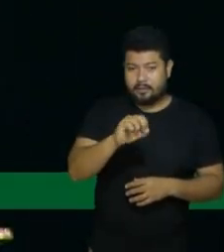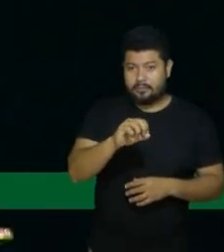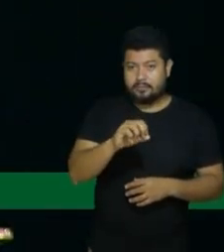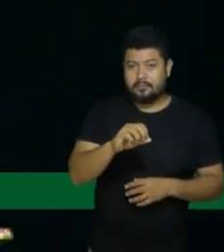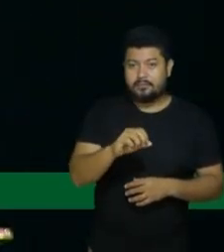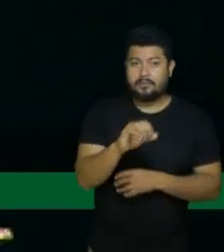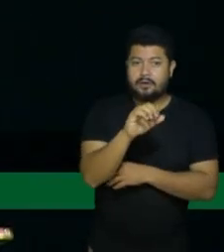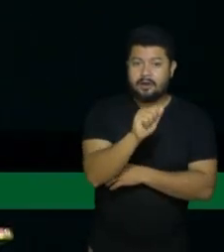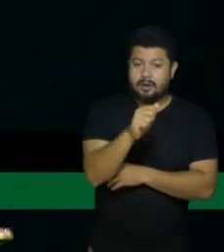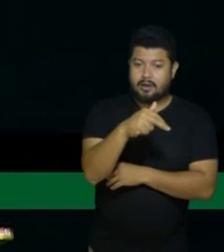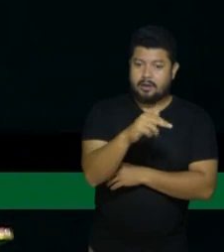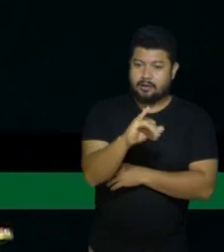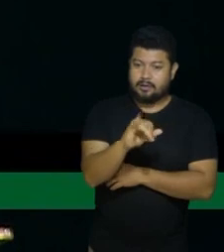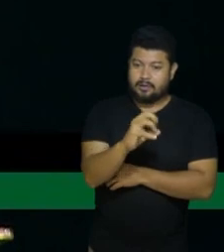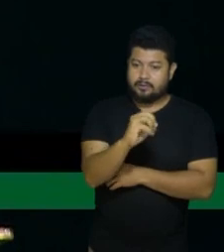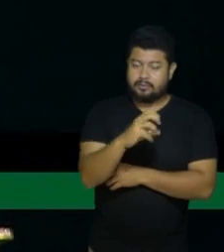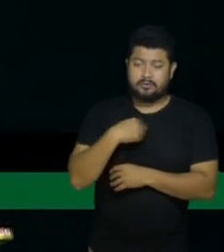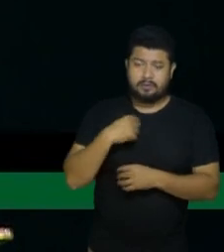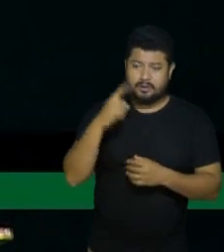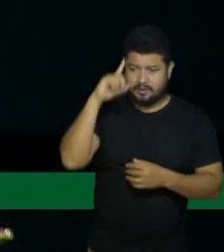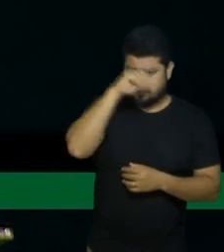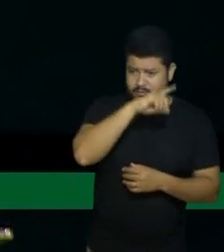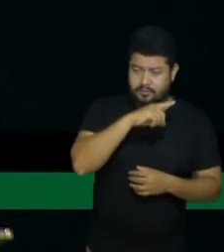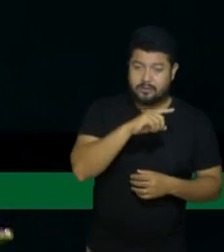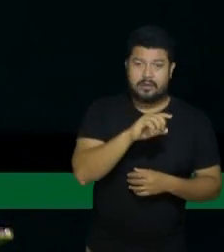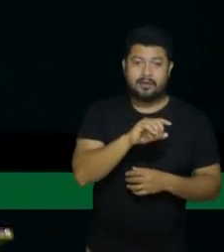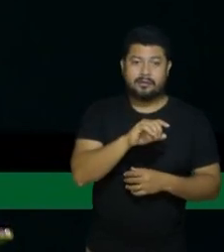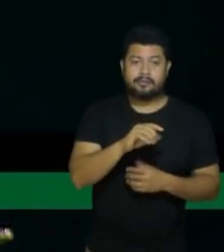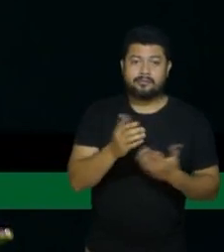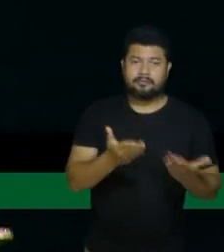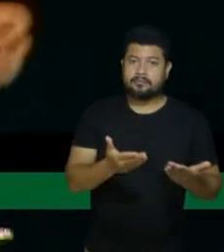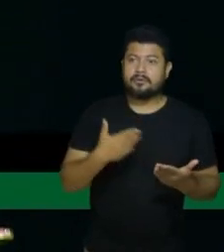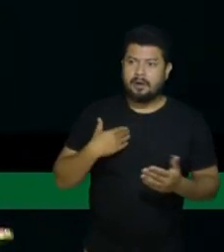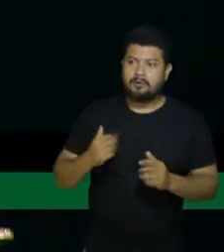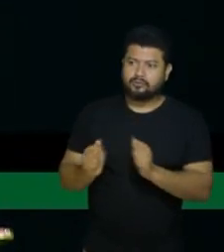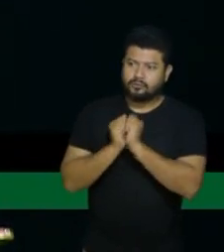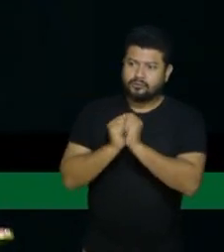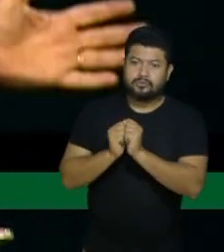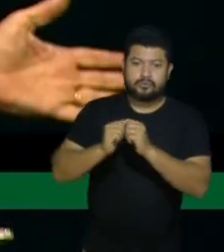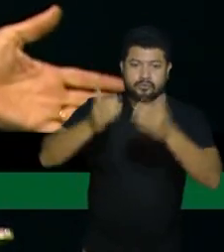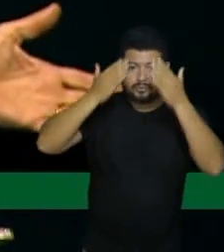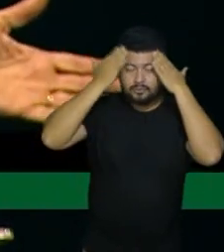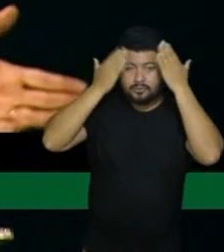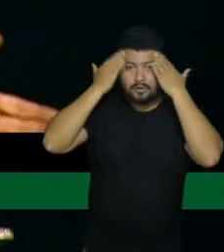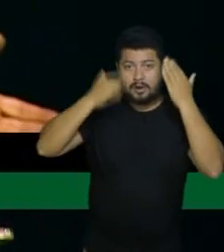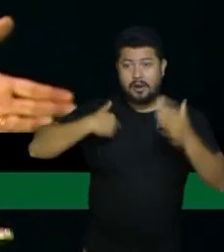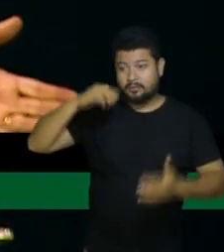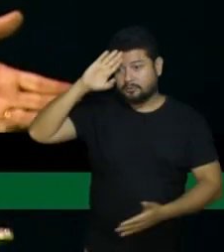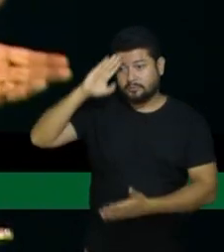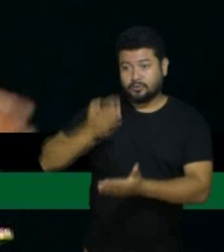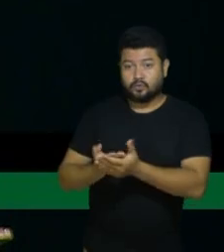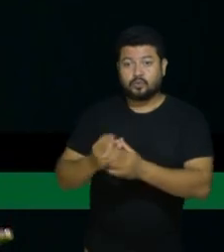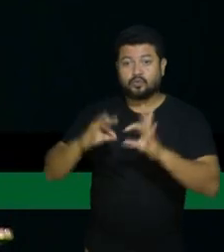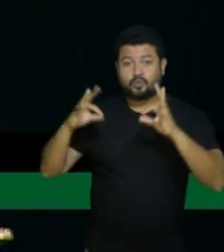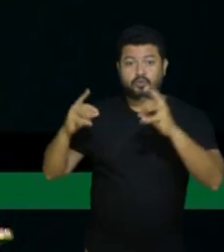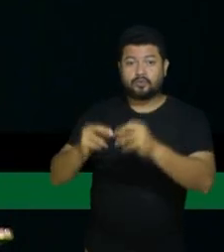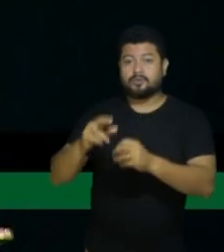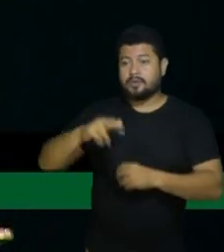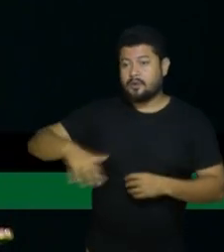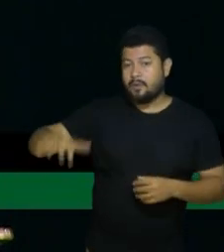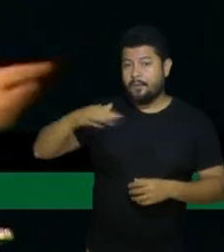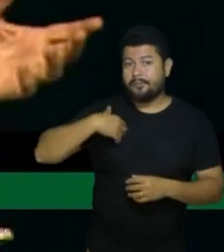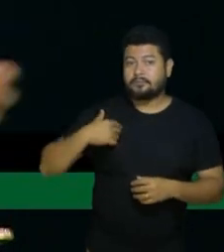me coloquei juntamente com o deputado Zé Milton cheffer e acredito que todos aqui da região vamos nos